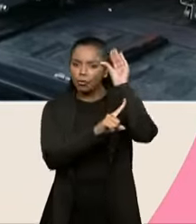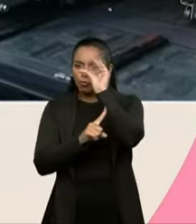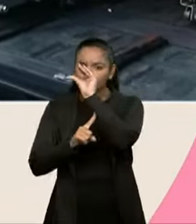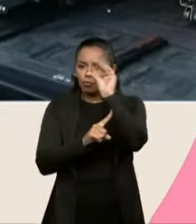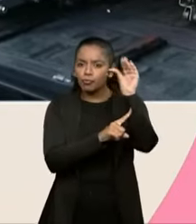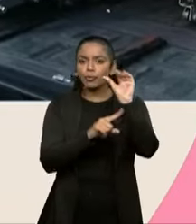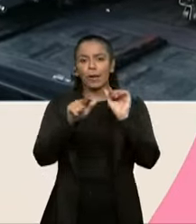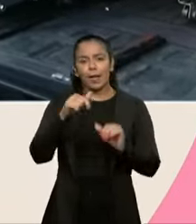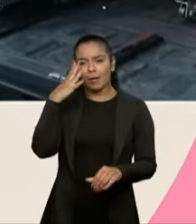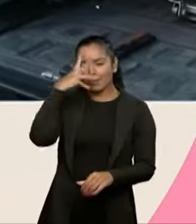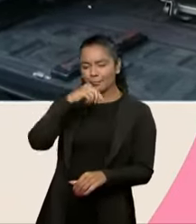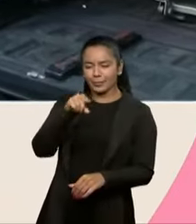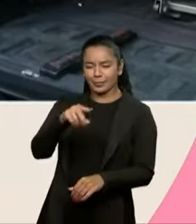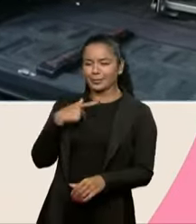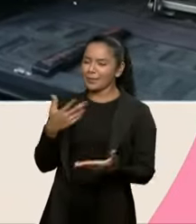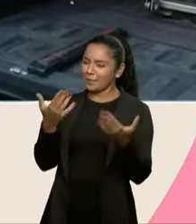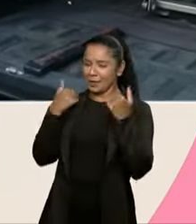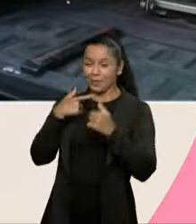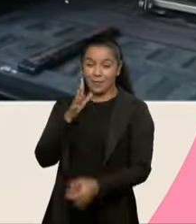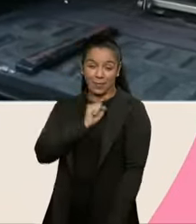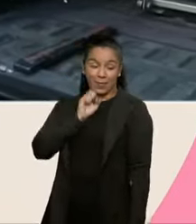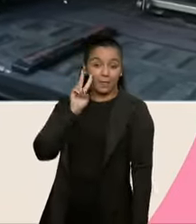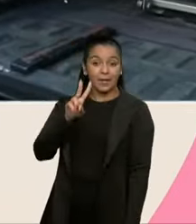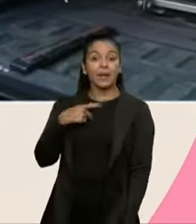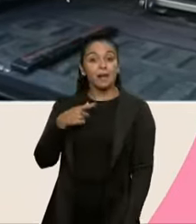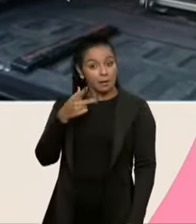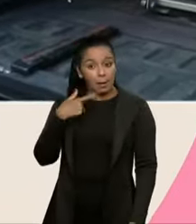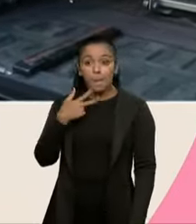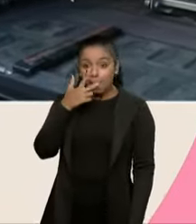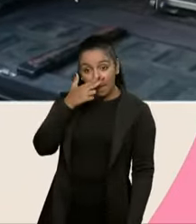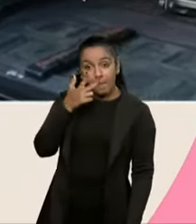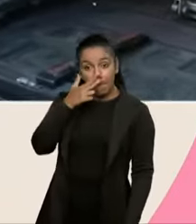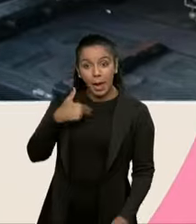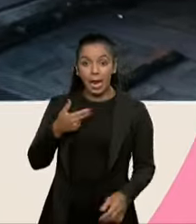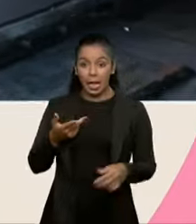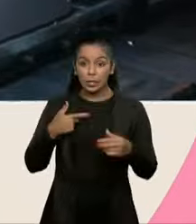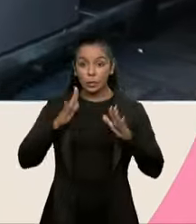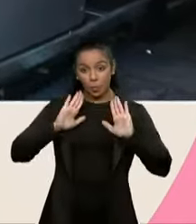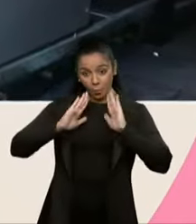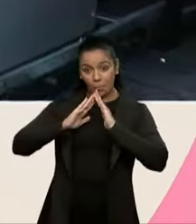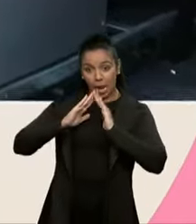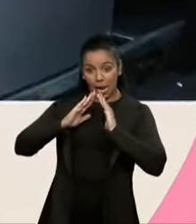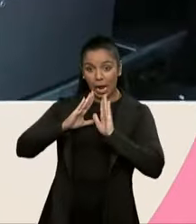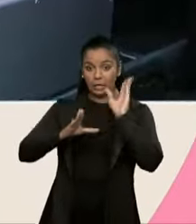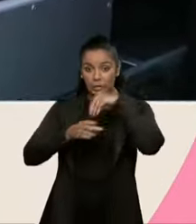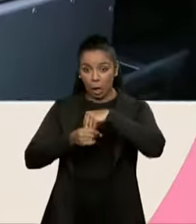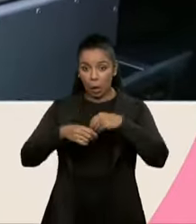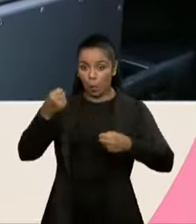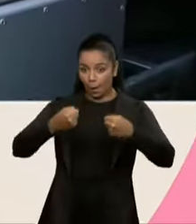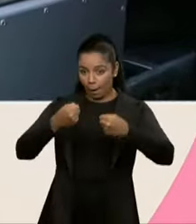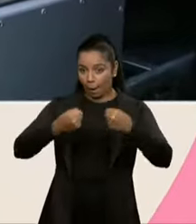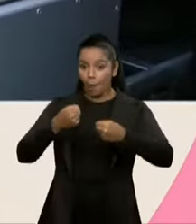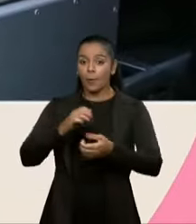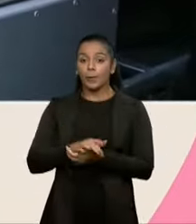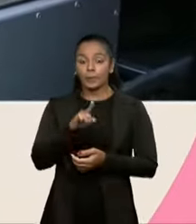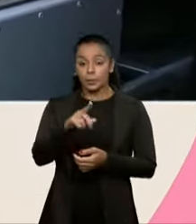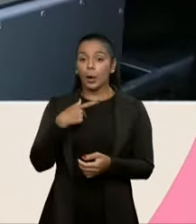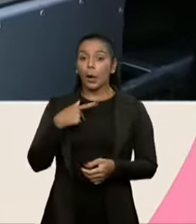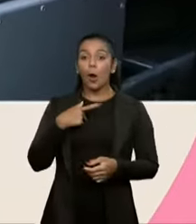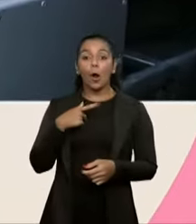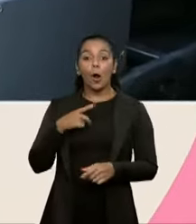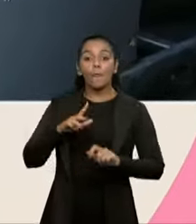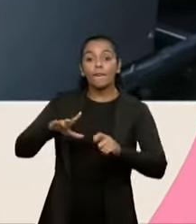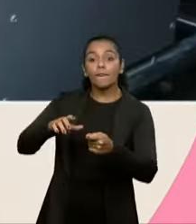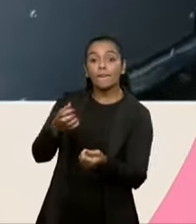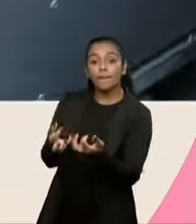Cissa adora minha comida. Não, você não tá entendendo, Cissa, é como se fosse um apartamento sobre rodas, ó. Olha o fogão! Aqui é o fogão, duas bocas, tem